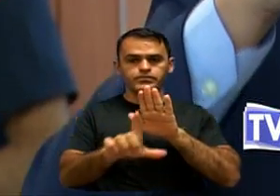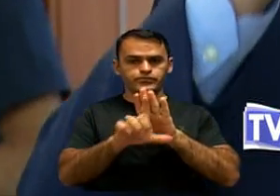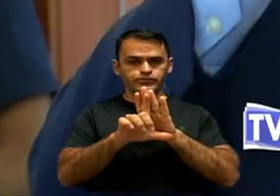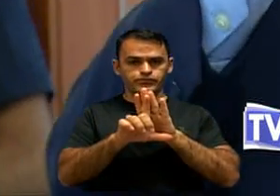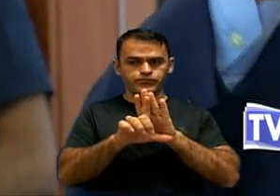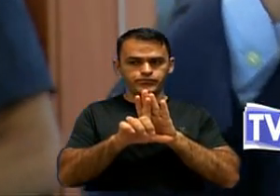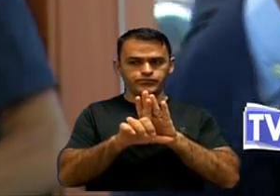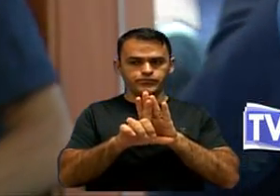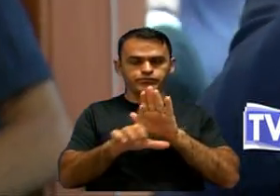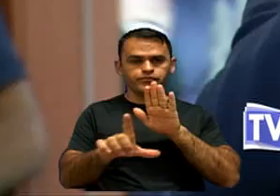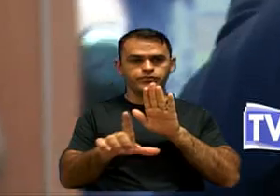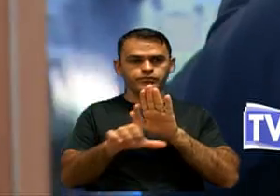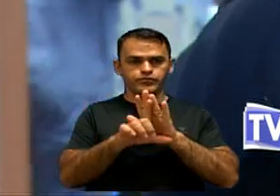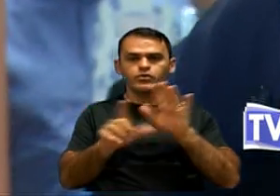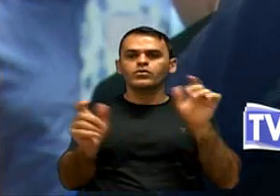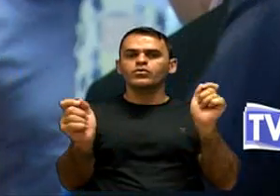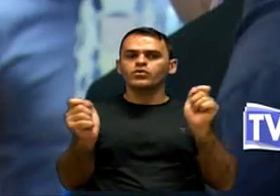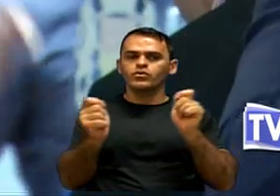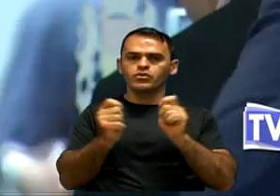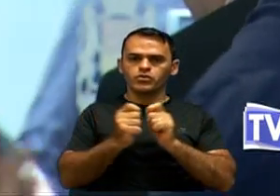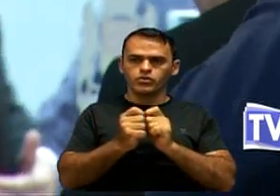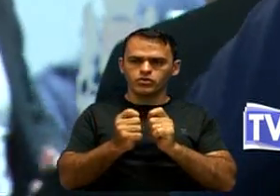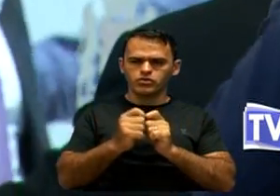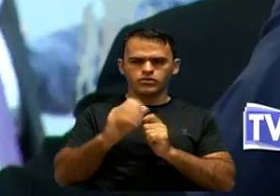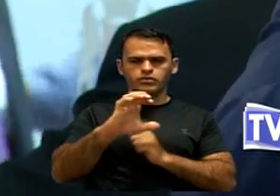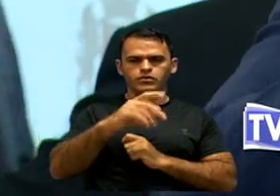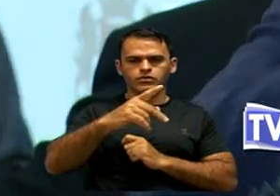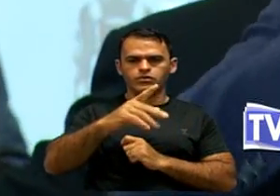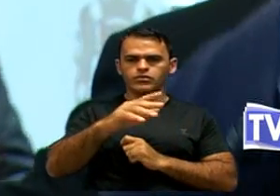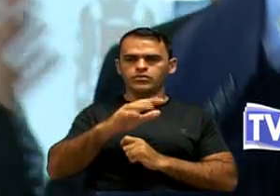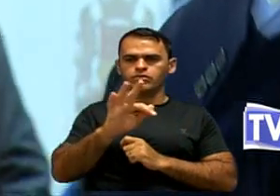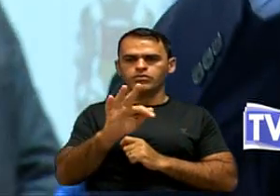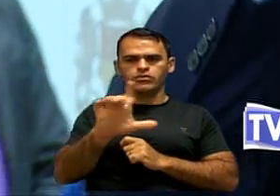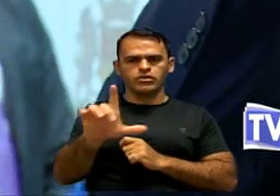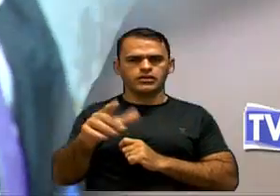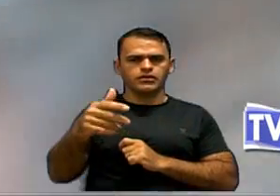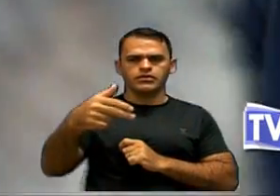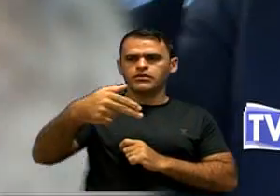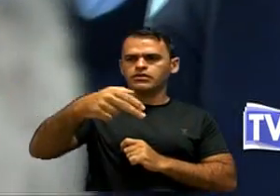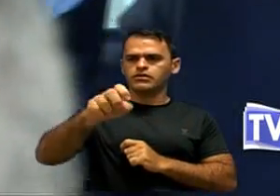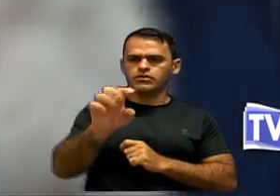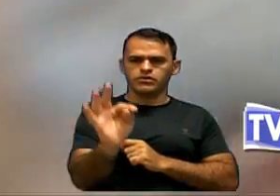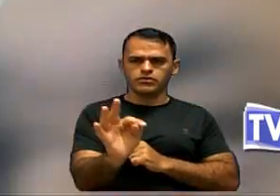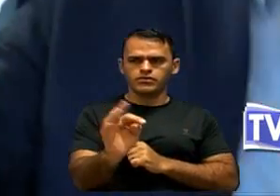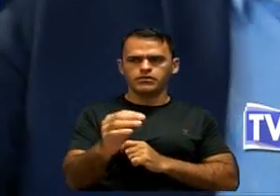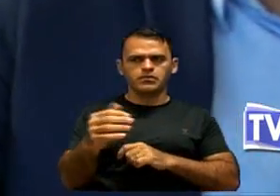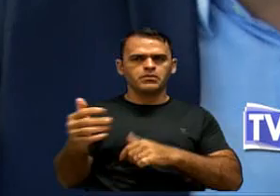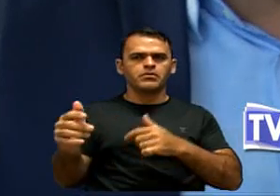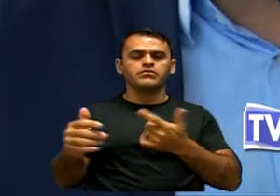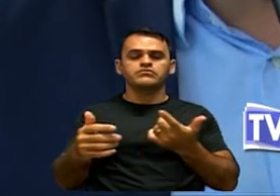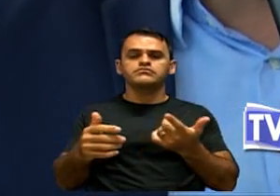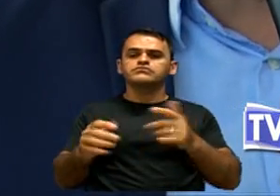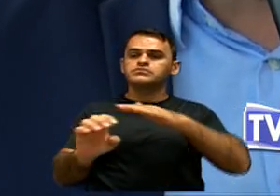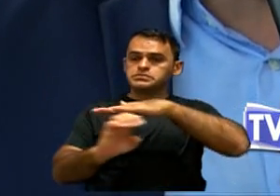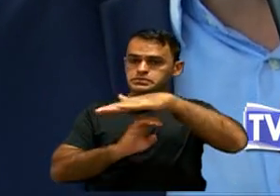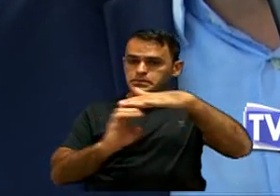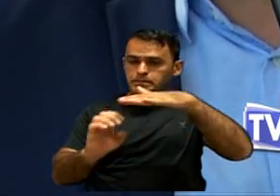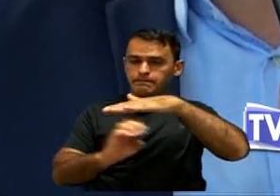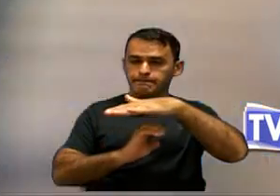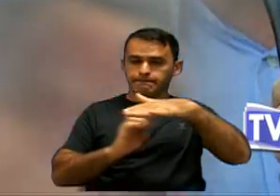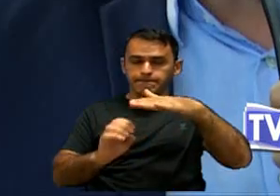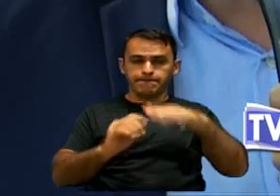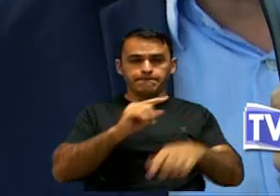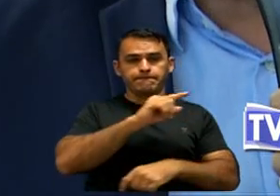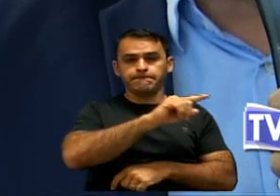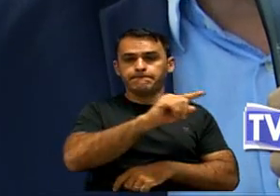juntamente em apoio com a CPFL, com a NET, sobre as empresas, os